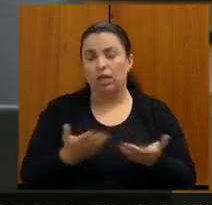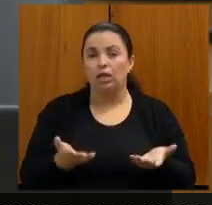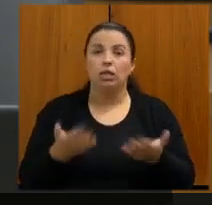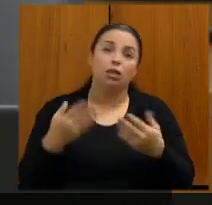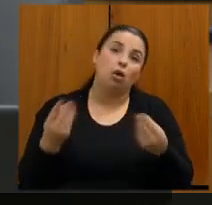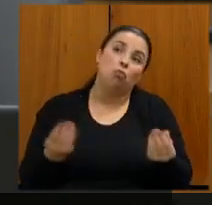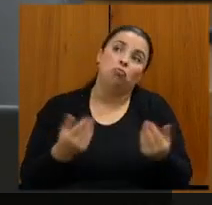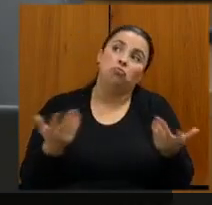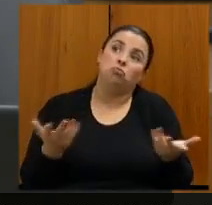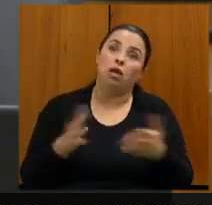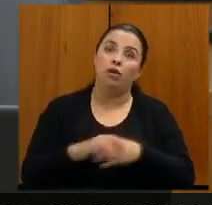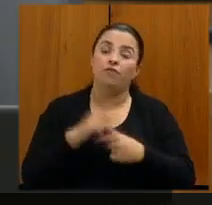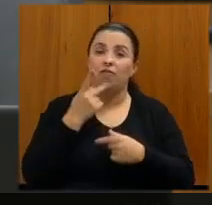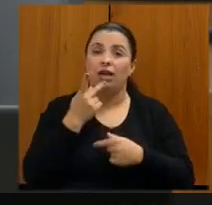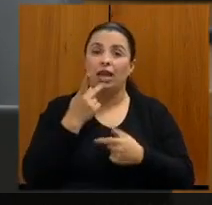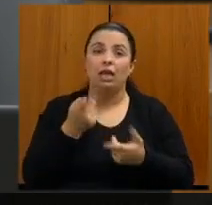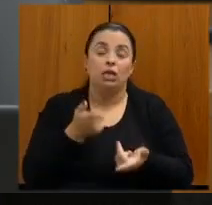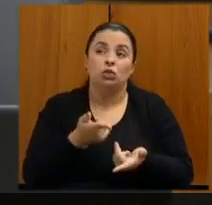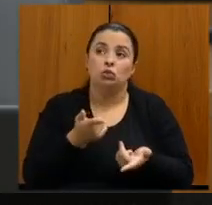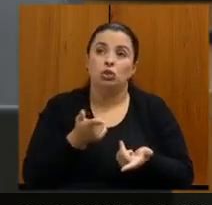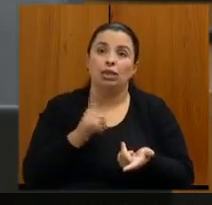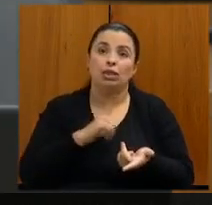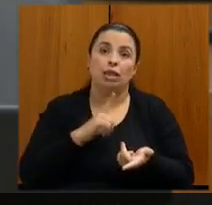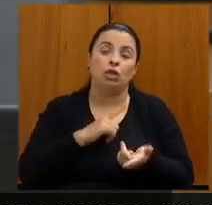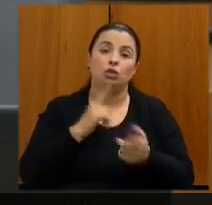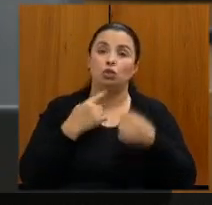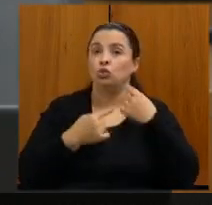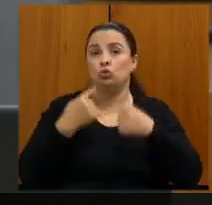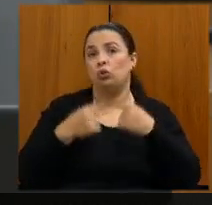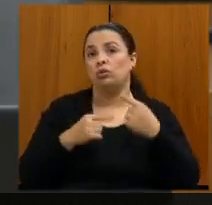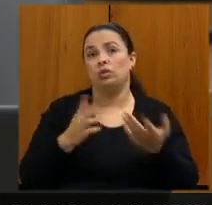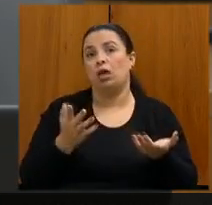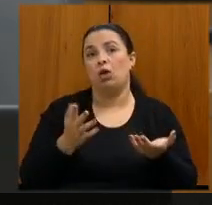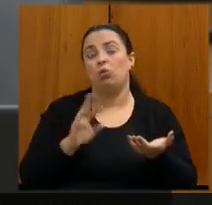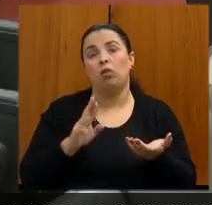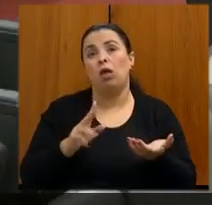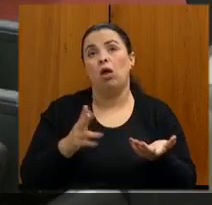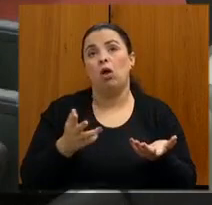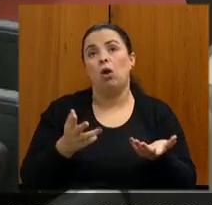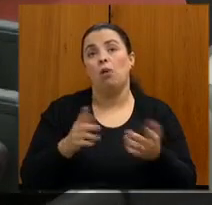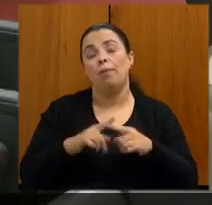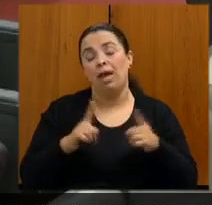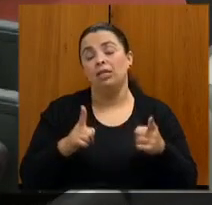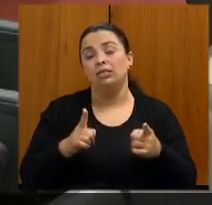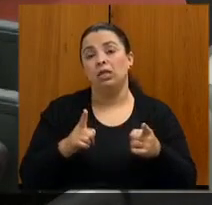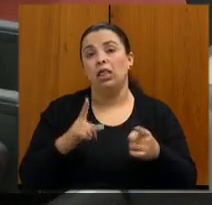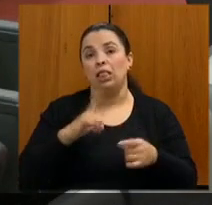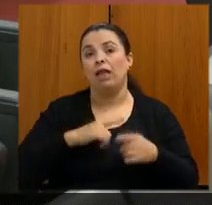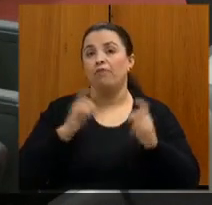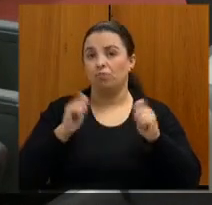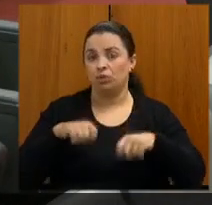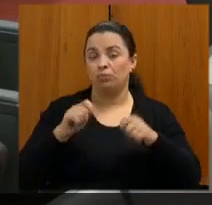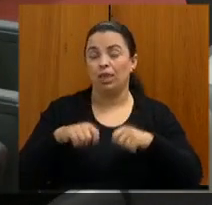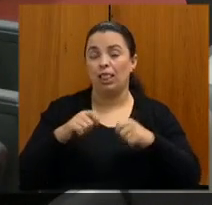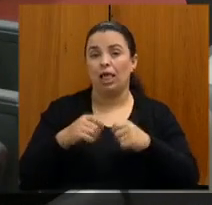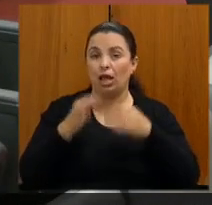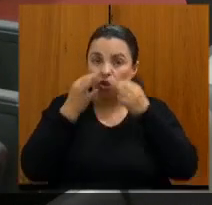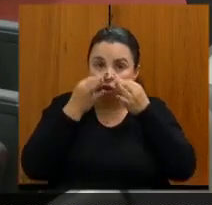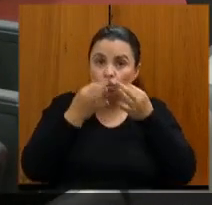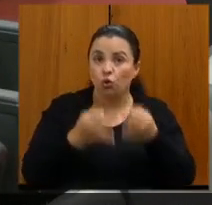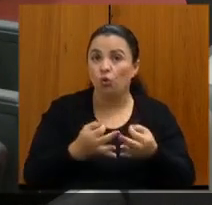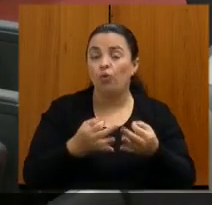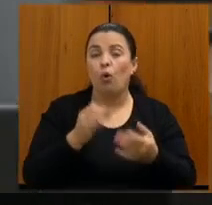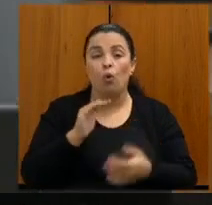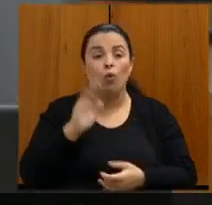que está em Pauta né foi possível a gente ouvir né E vocês têm vocês tem um